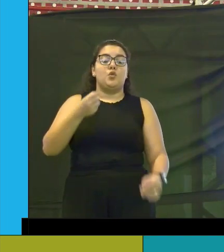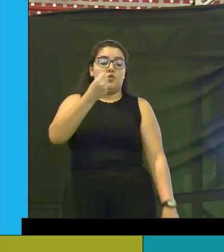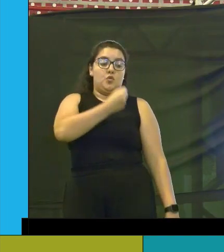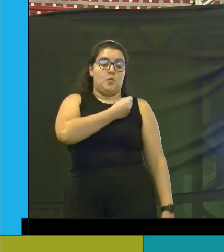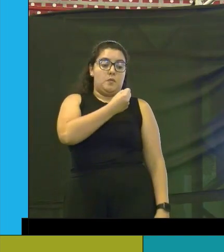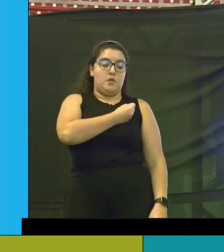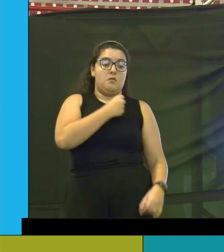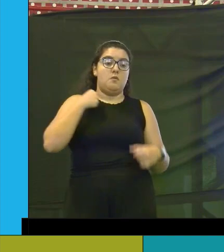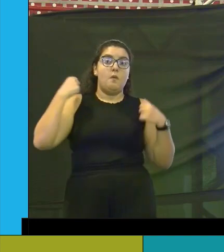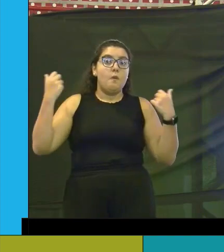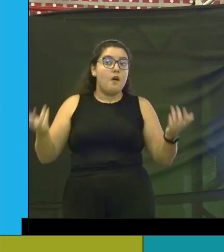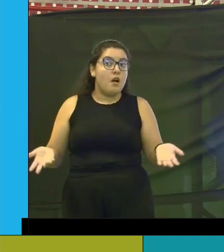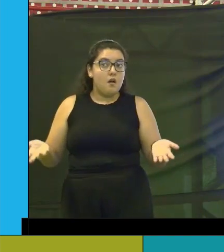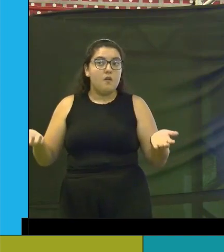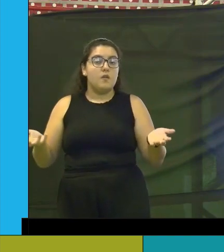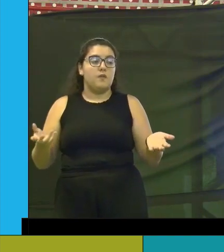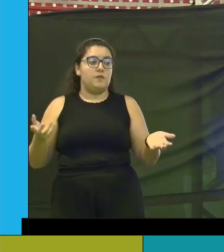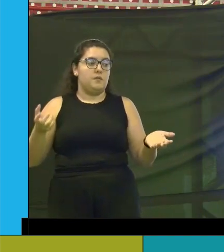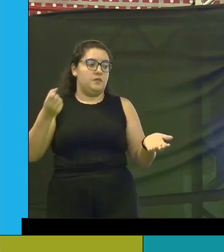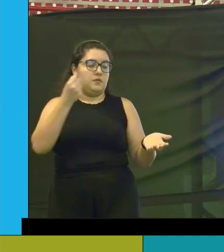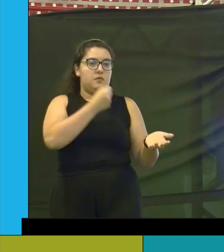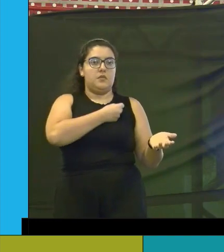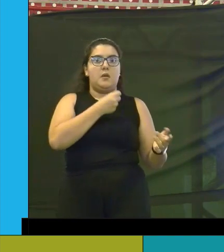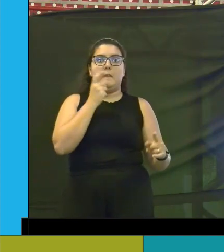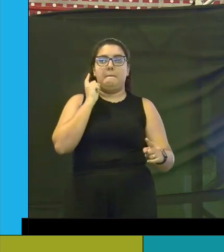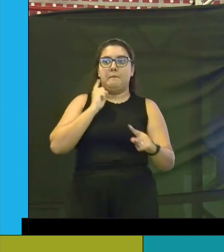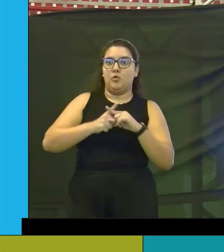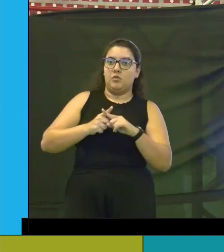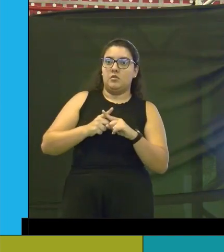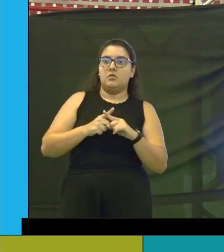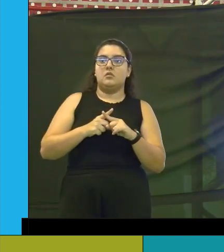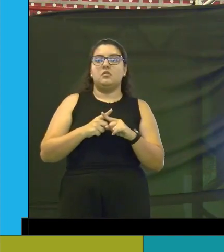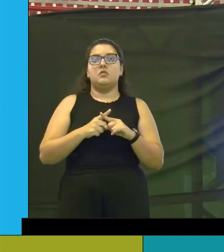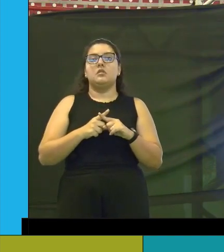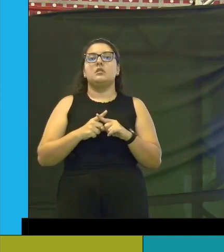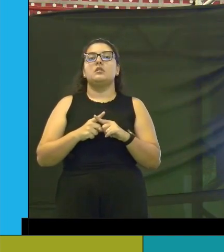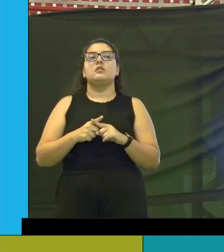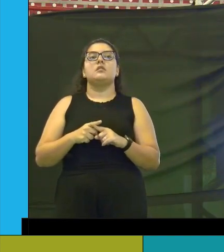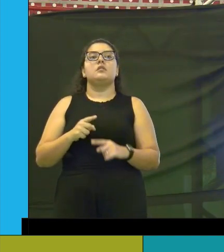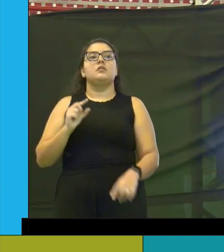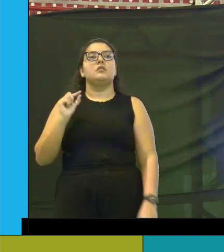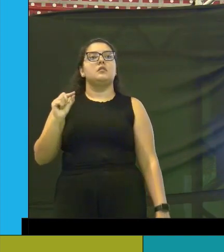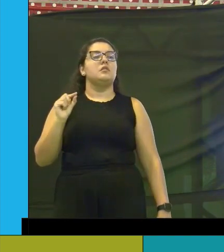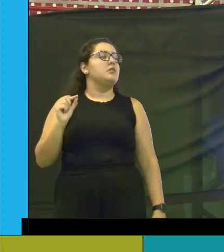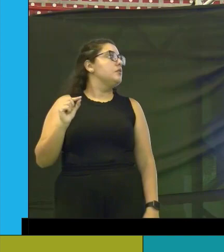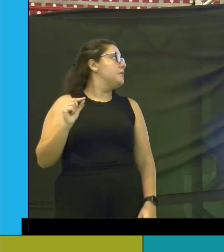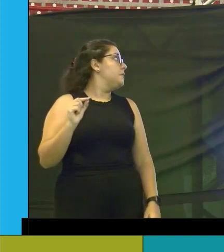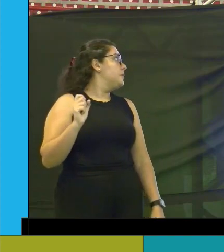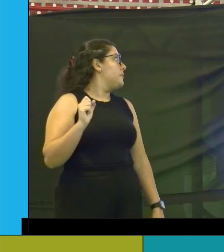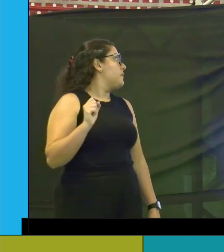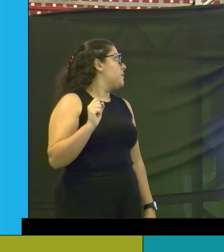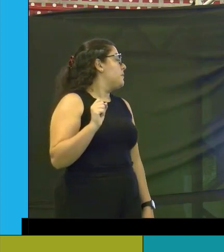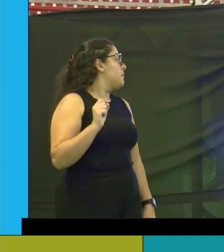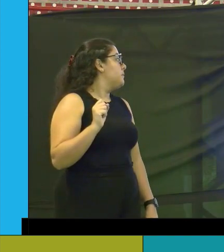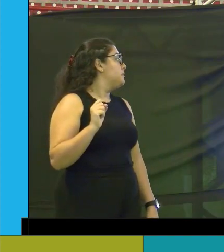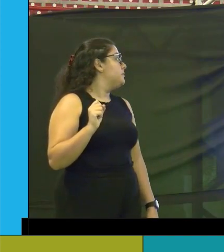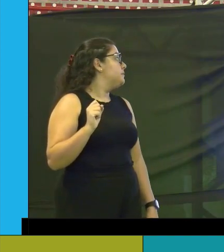número, o valor que multiplica a incógnita ao quadrado.